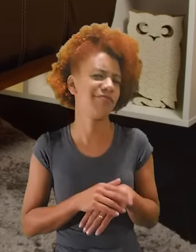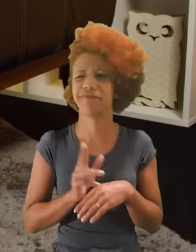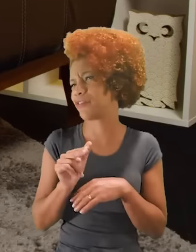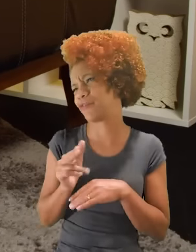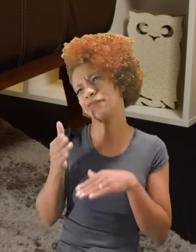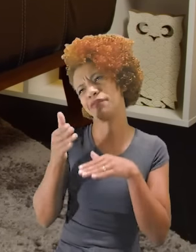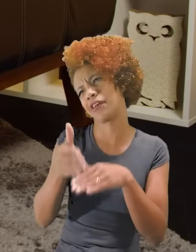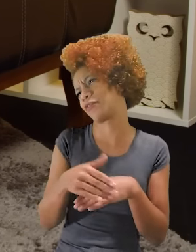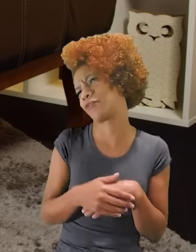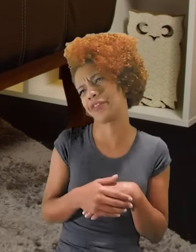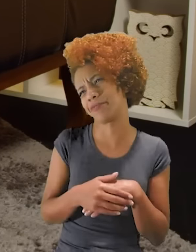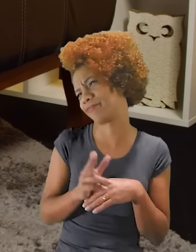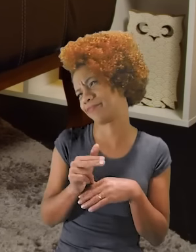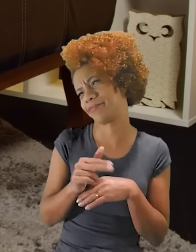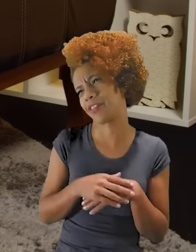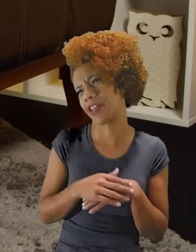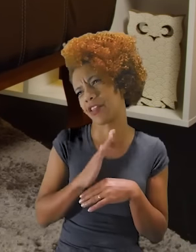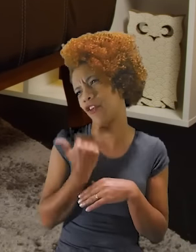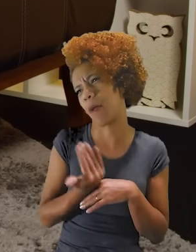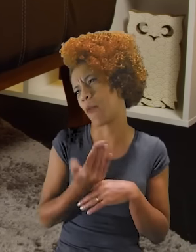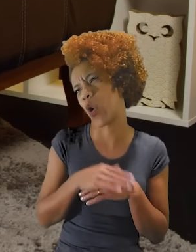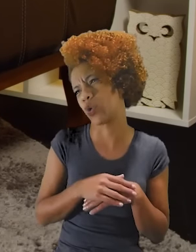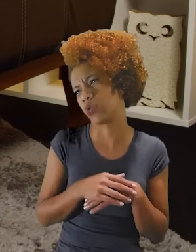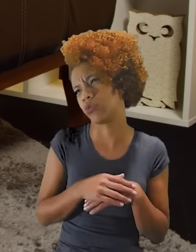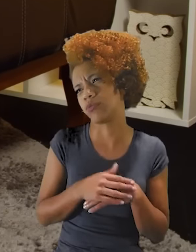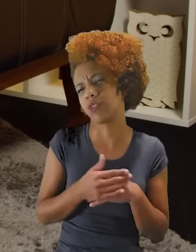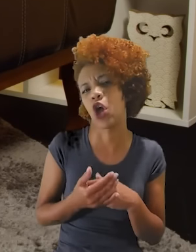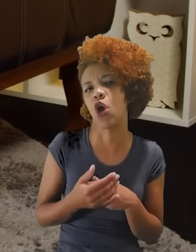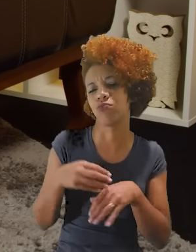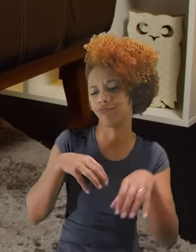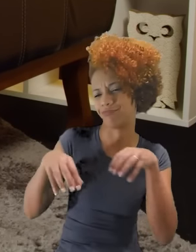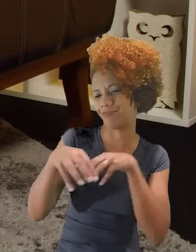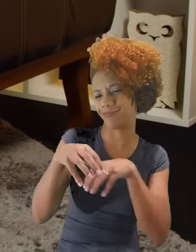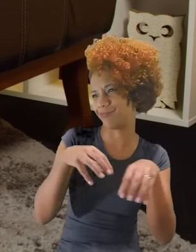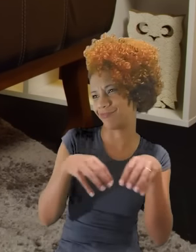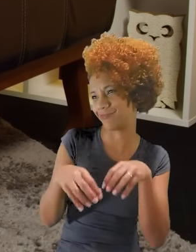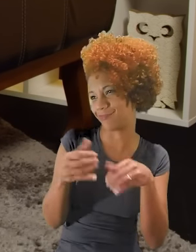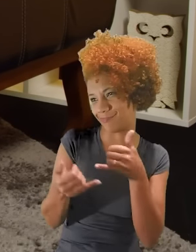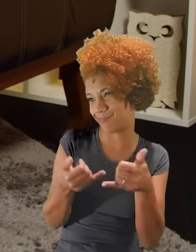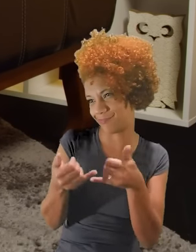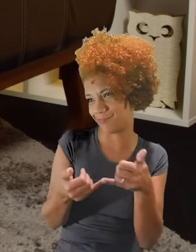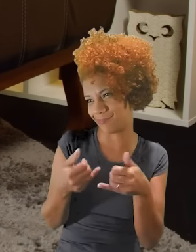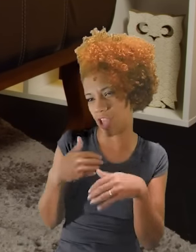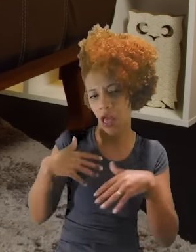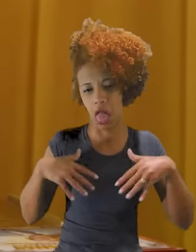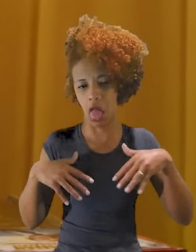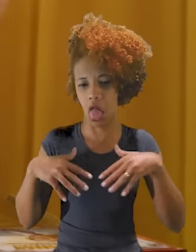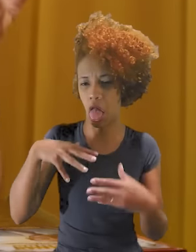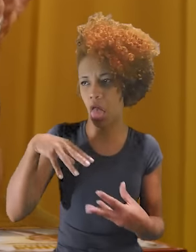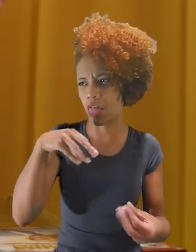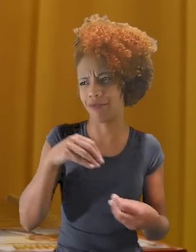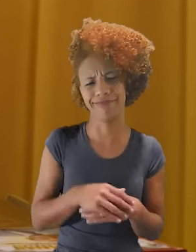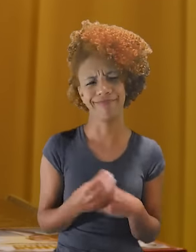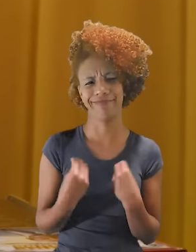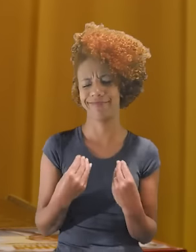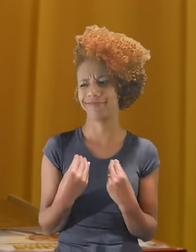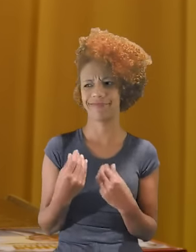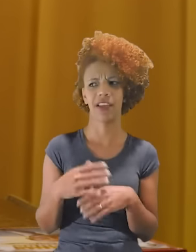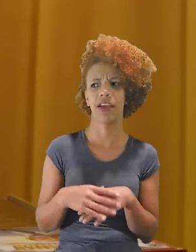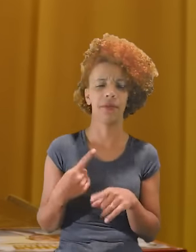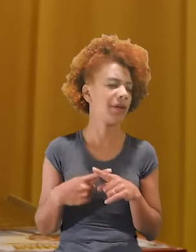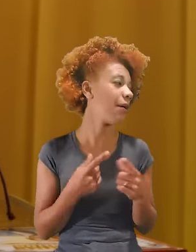nem tinha. Nunca foi. Você vai assim, mas como, velho? Tava morto. Tava morto. Tipo, era o jogo do copo ali. Então, assim, não tinha o cara. Amo então isso. Tem umas